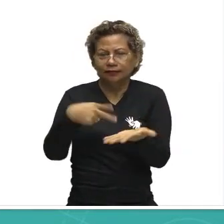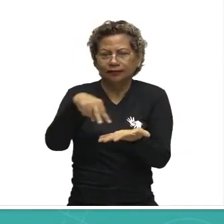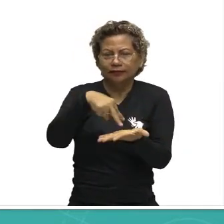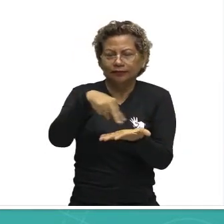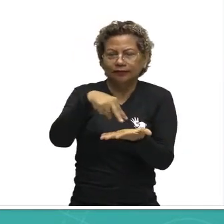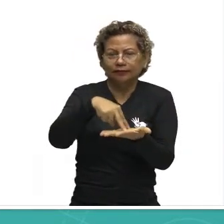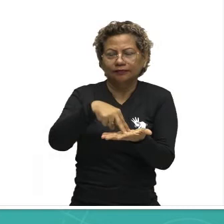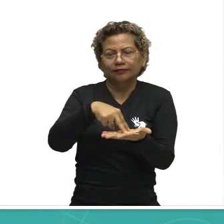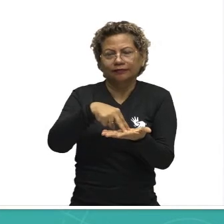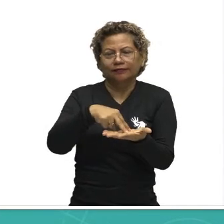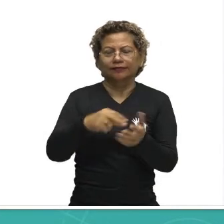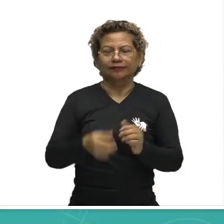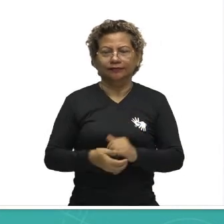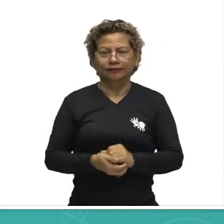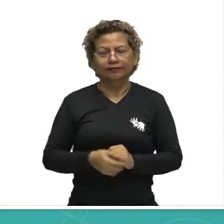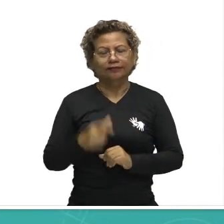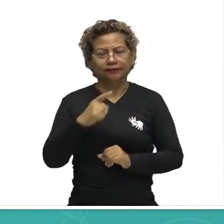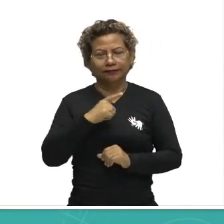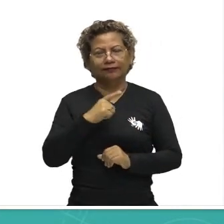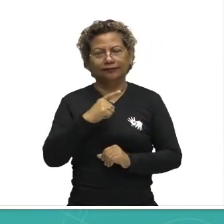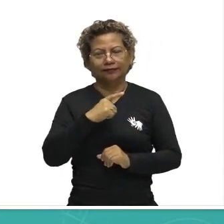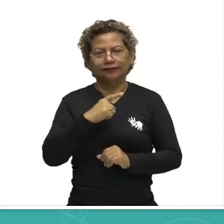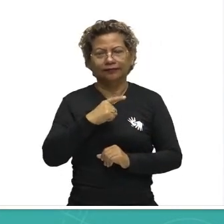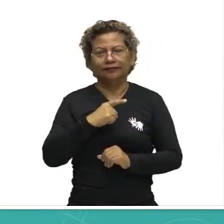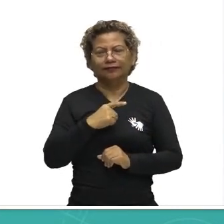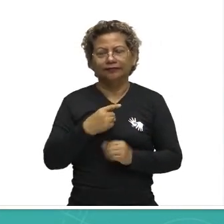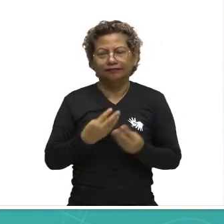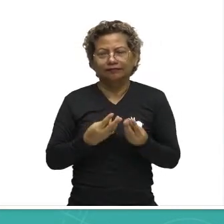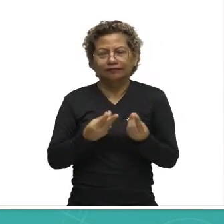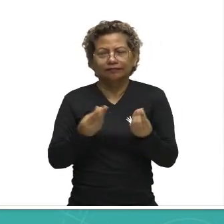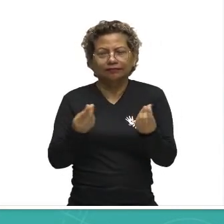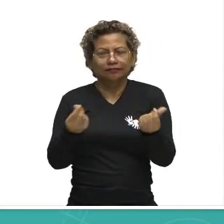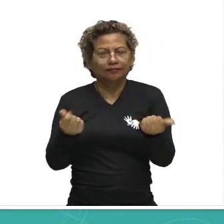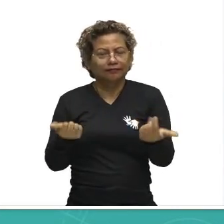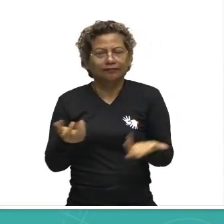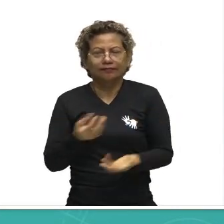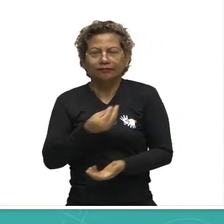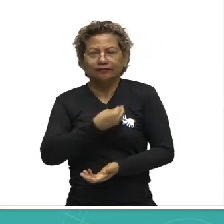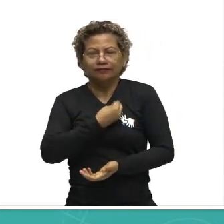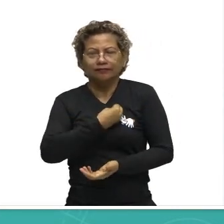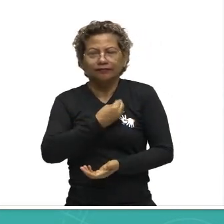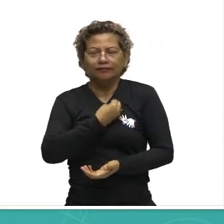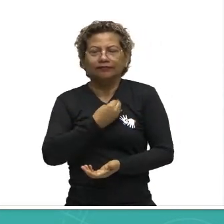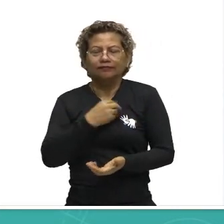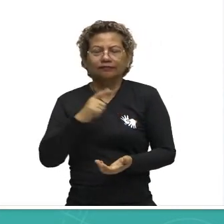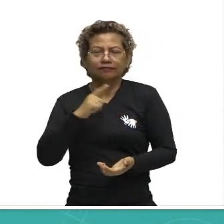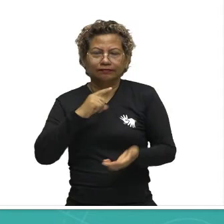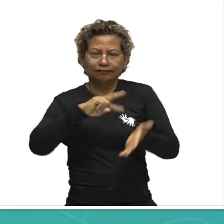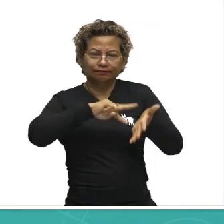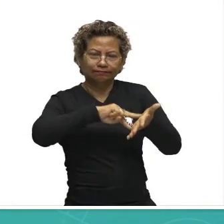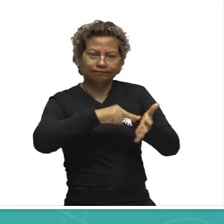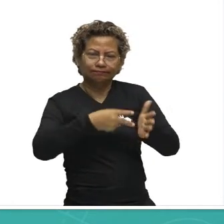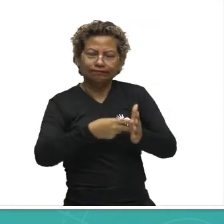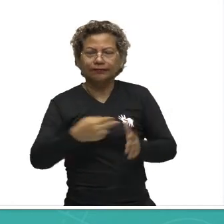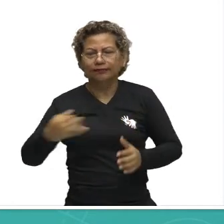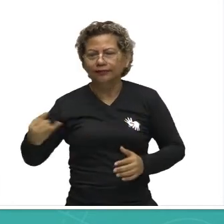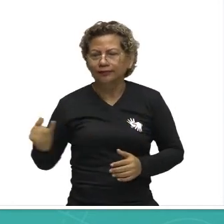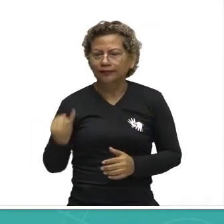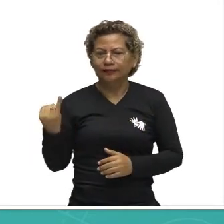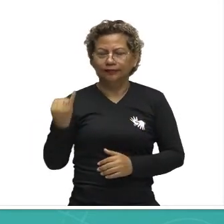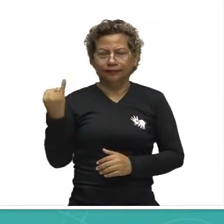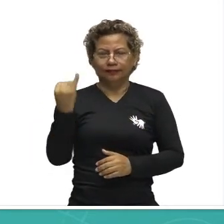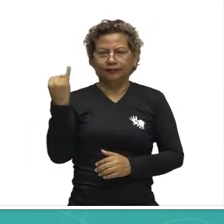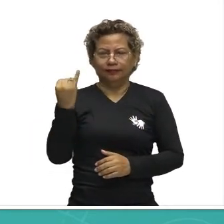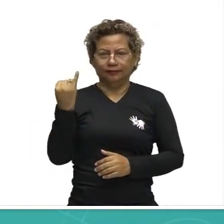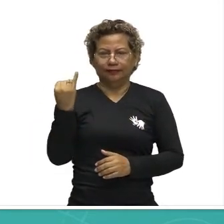as emoções. Que a dança é o que? A essência da vida. Ela traz, ela representa e principalmente ela traz